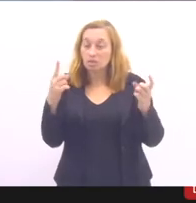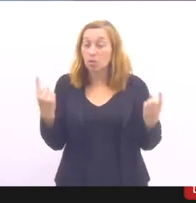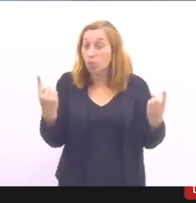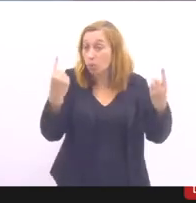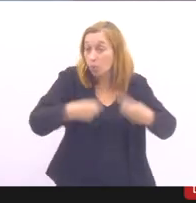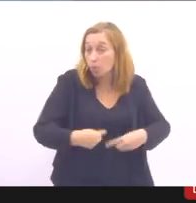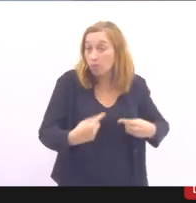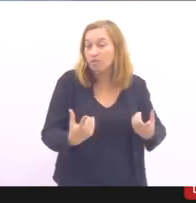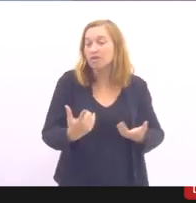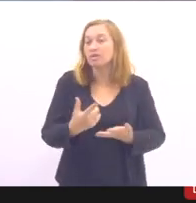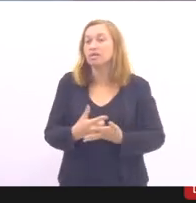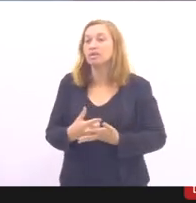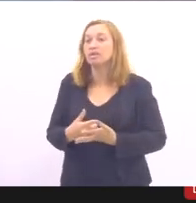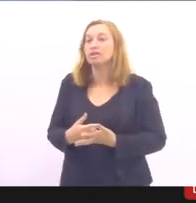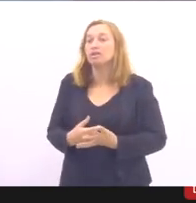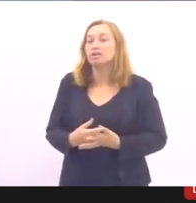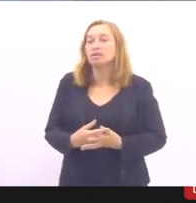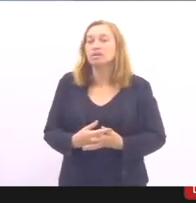desafia...